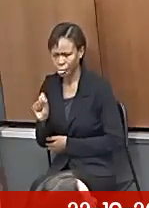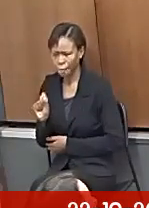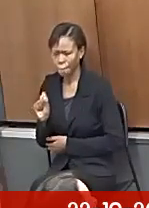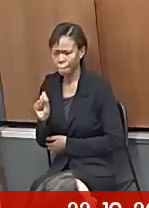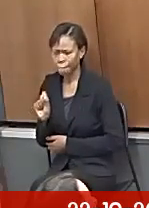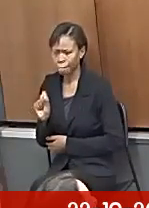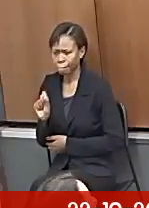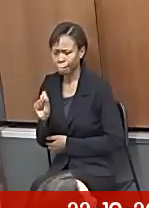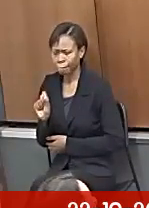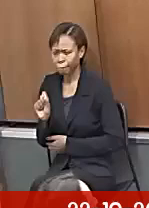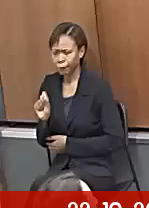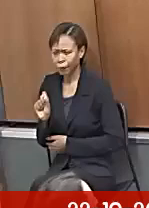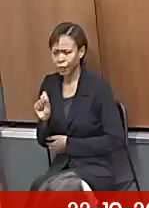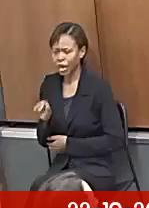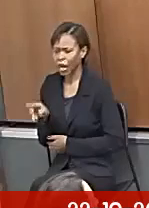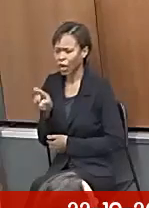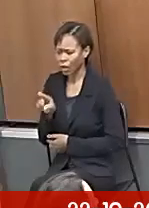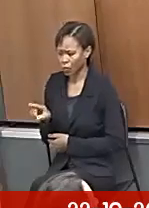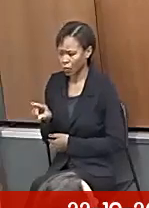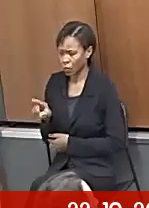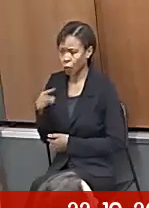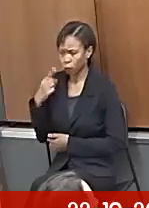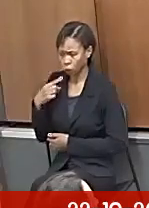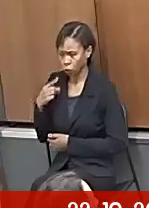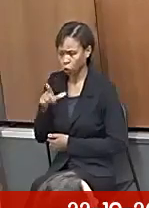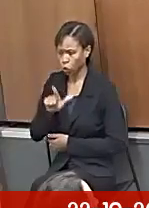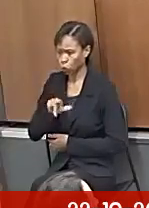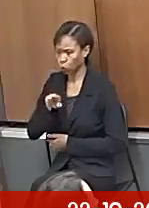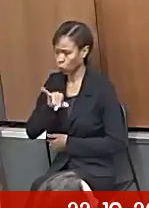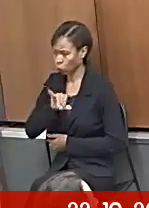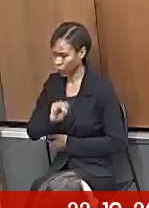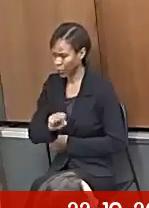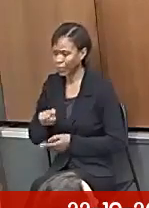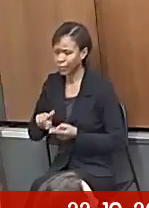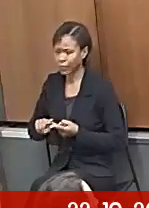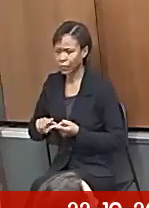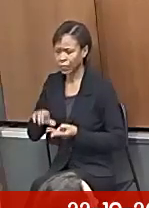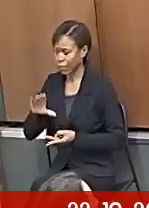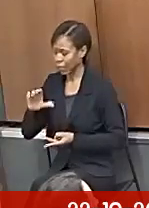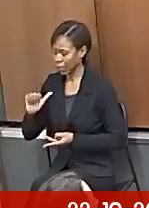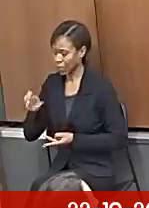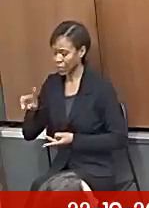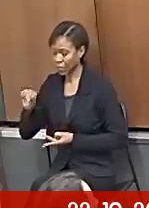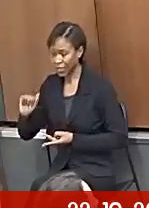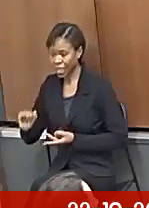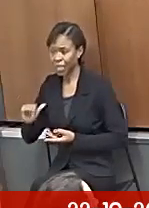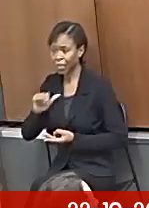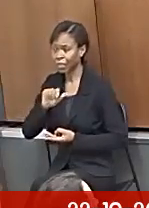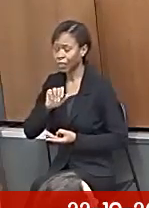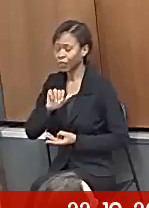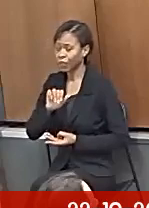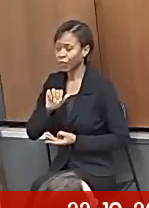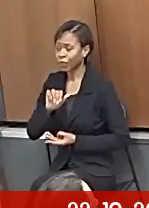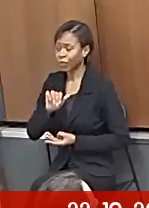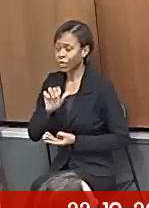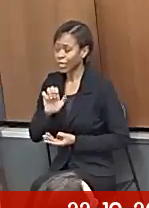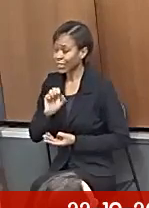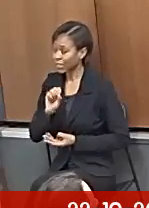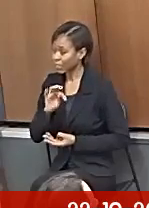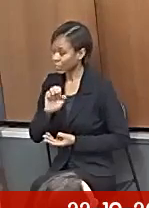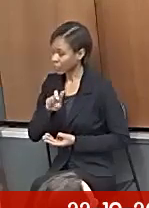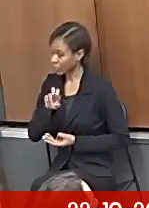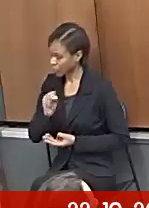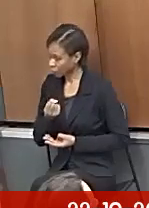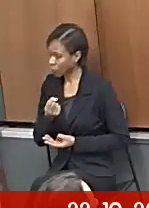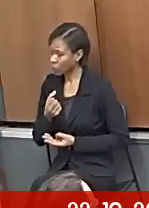sabemos, doutora Carla, doutor Estevam, doutora Fernanda, que a própria LDB